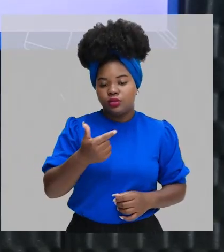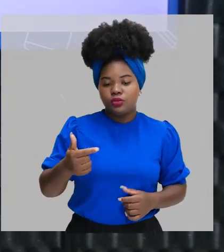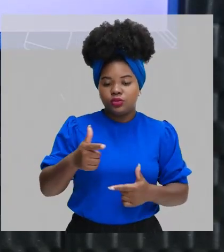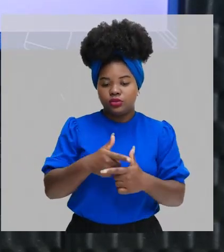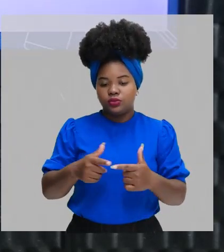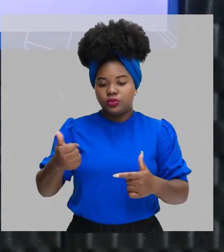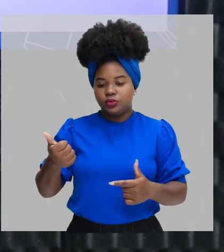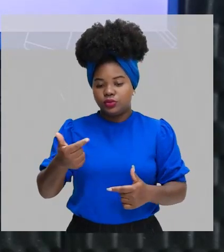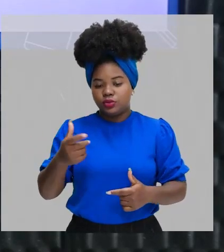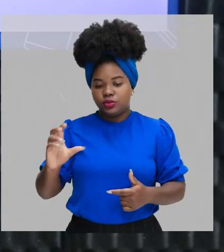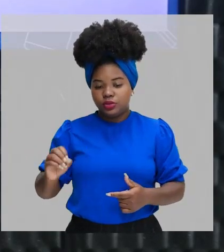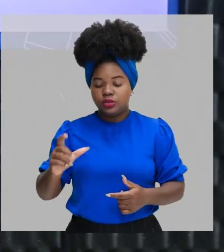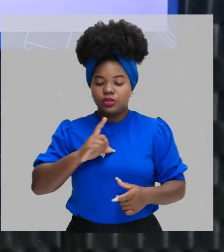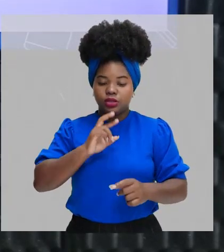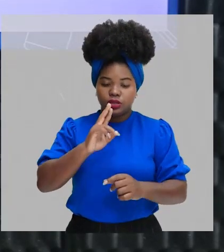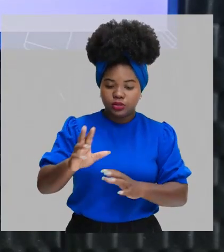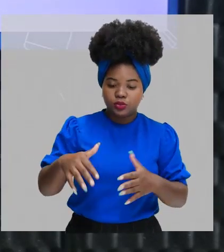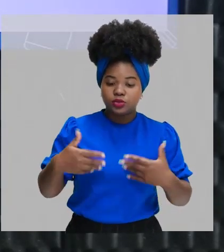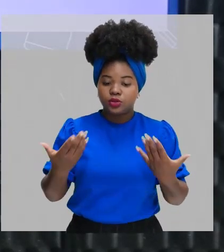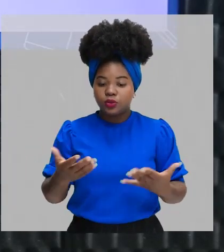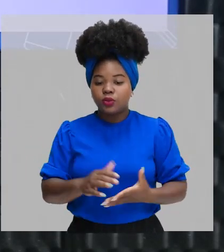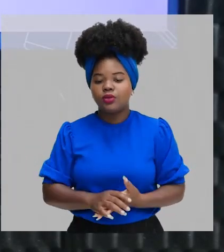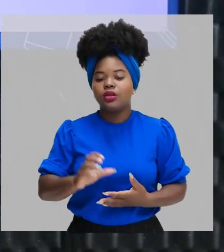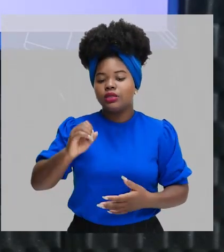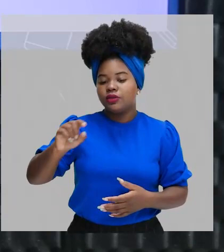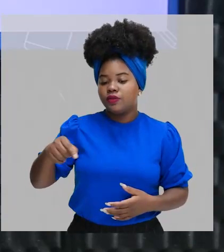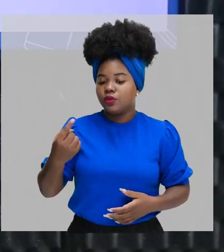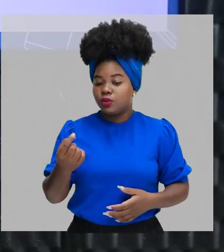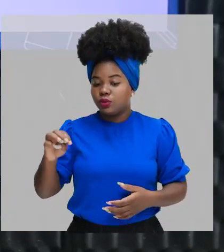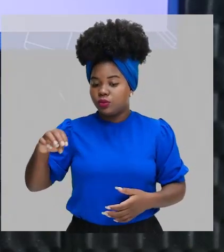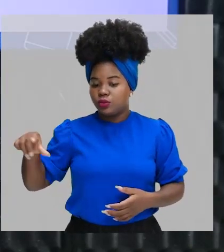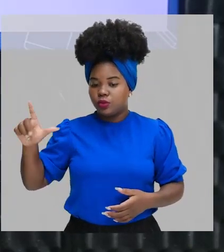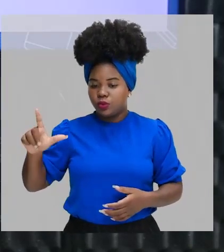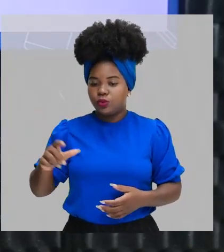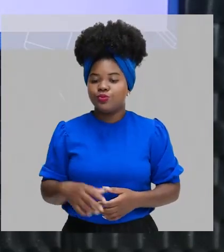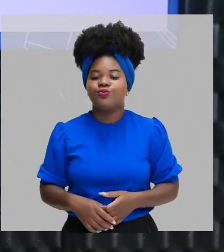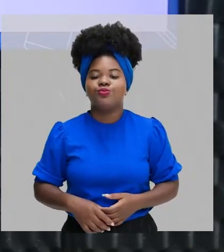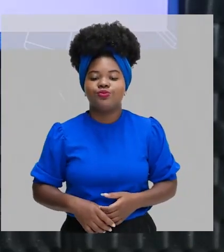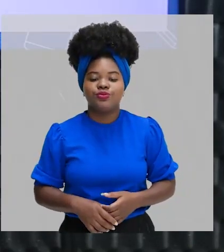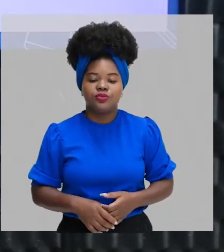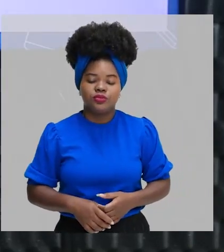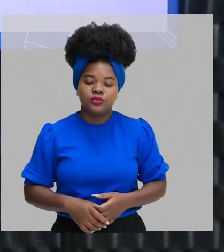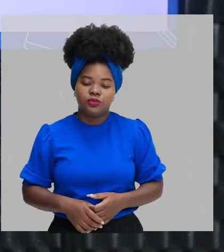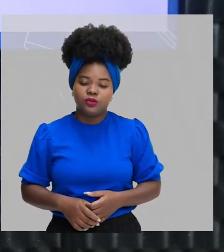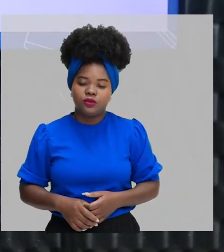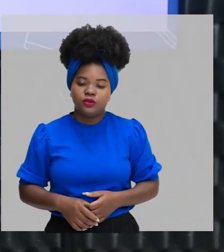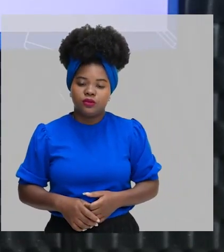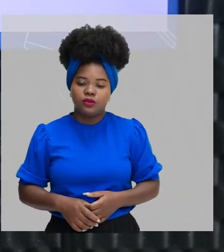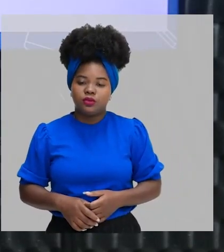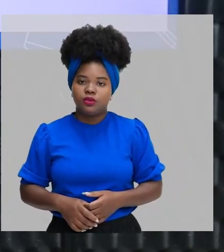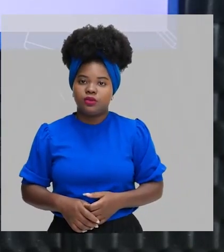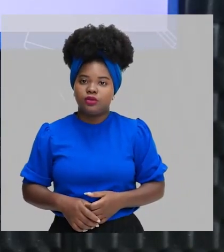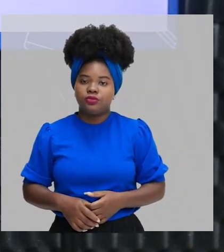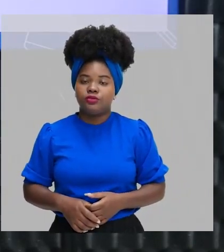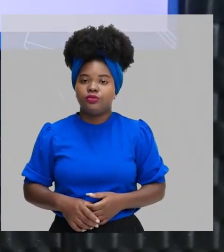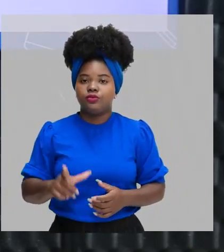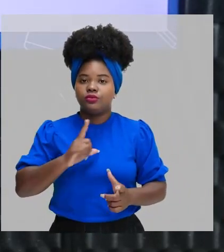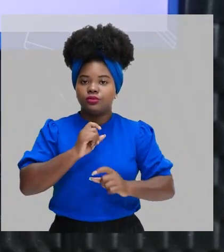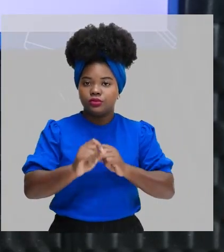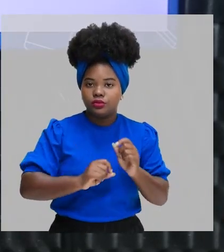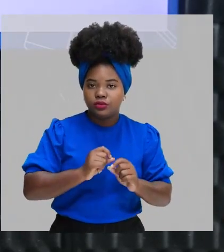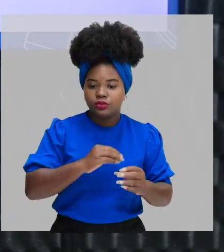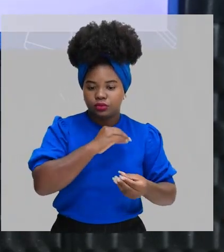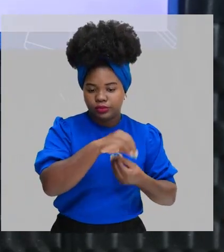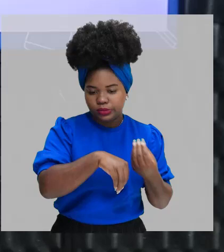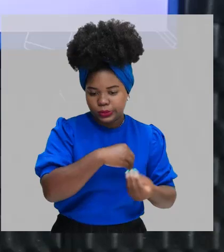por 120, eu vou ter um resultado igual a 0,1 mol. Então, 0,1 mol é o que realmente vai